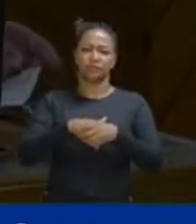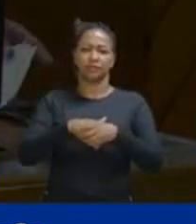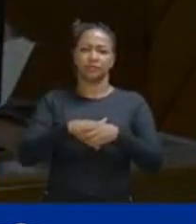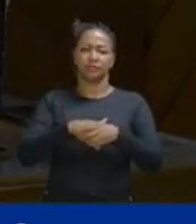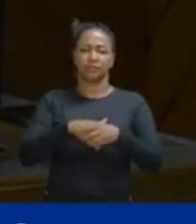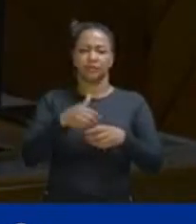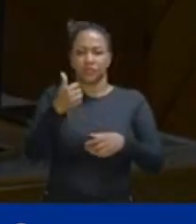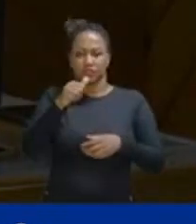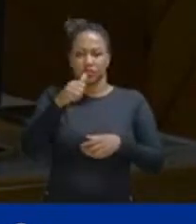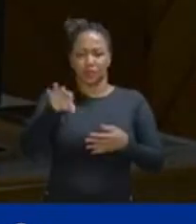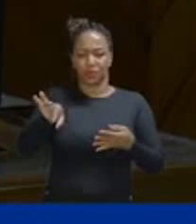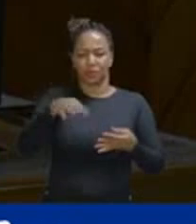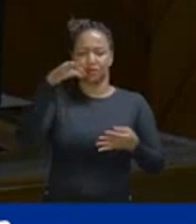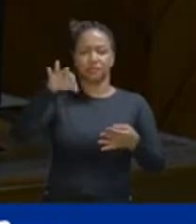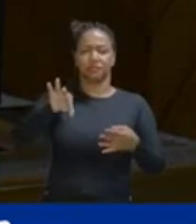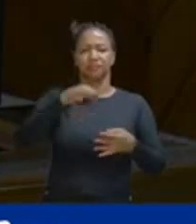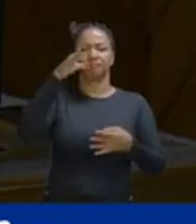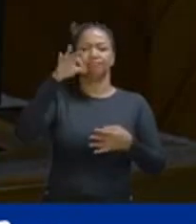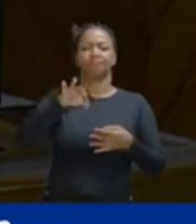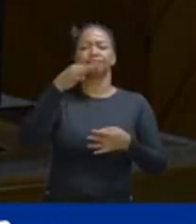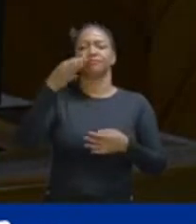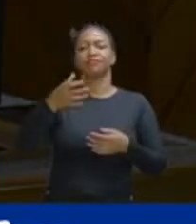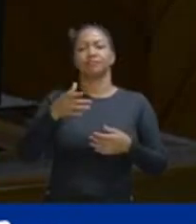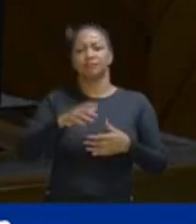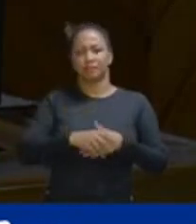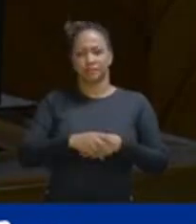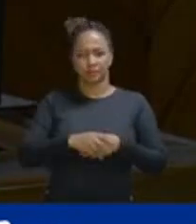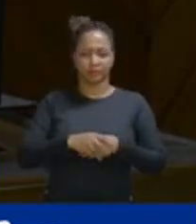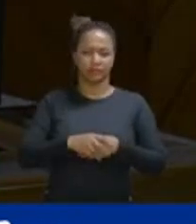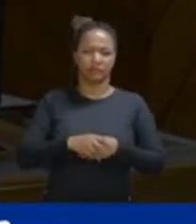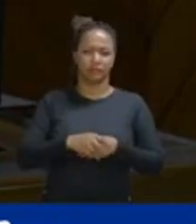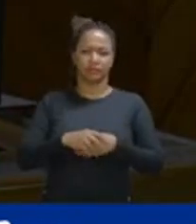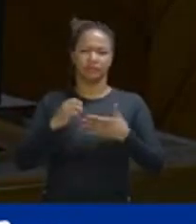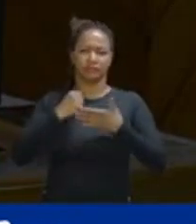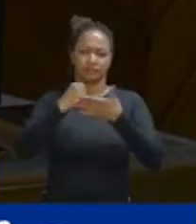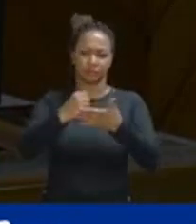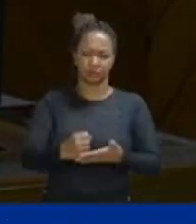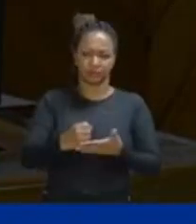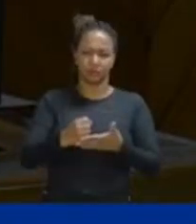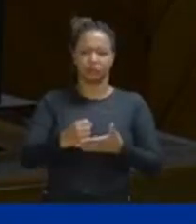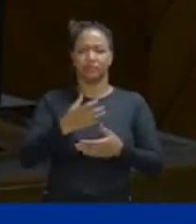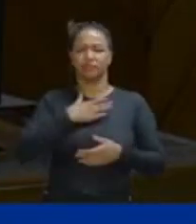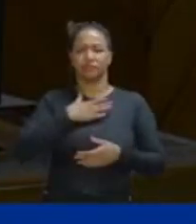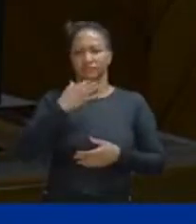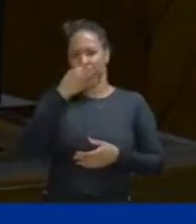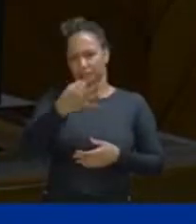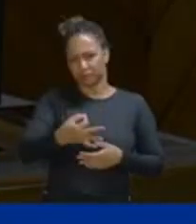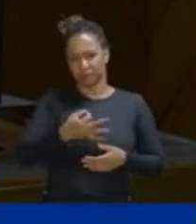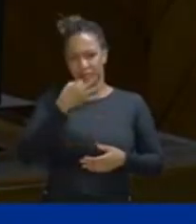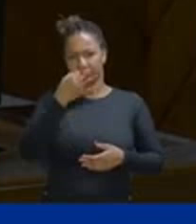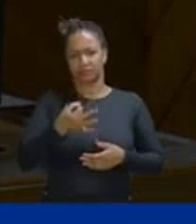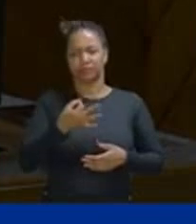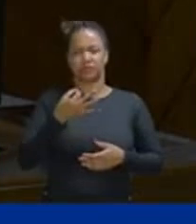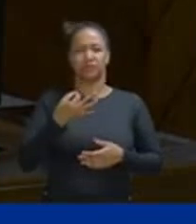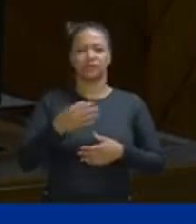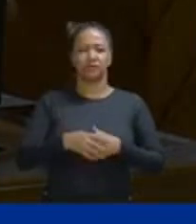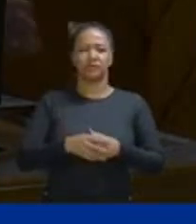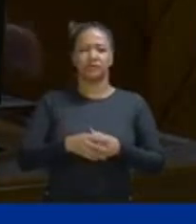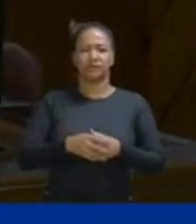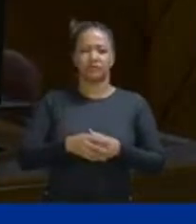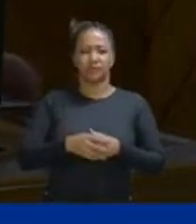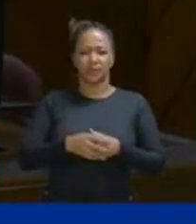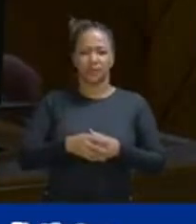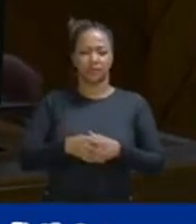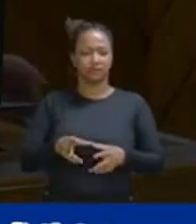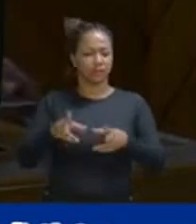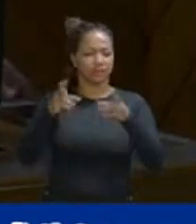laudas, o voto divergente, porque efetivamente os elementos de fundamentação, na minha visão, mediante essa